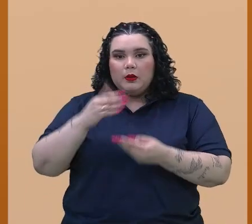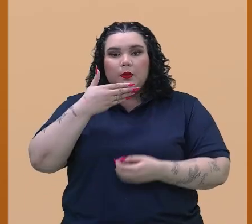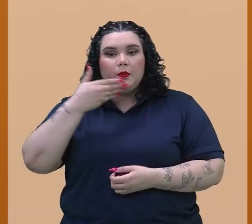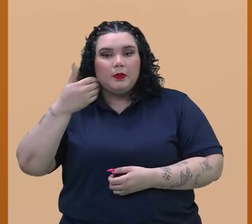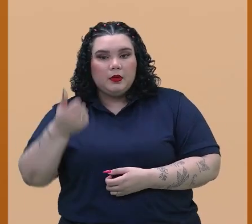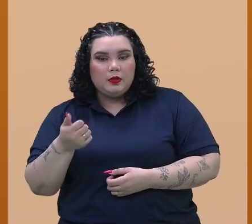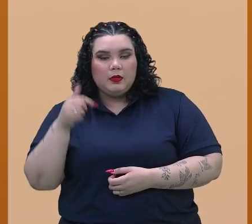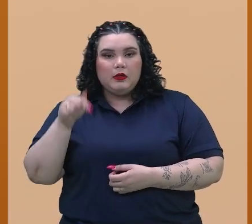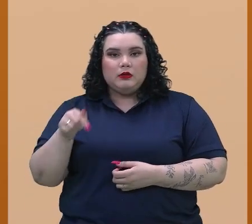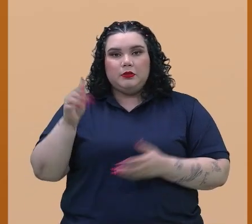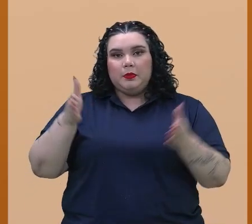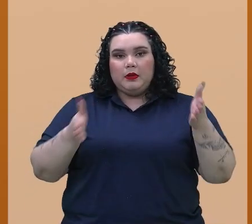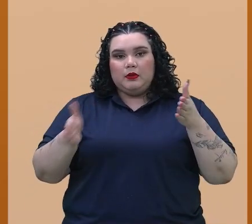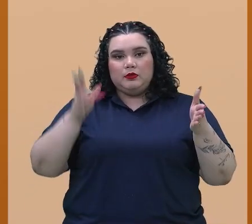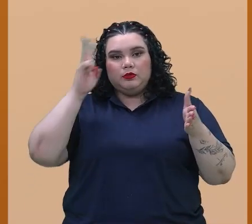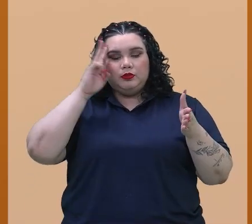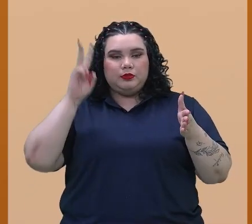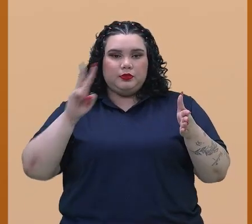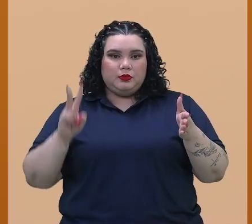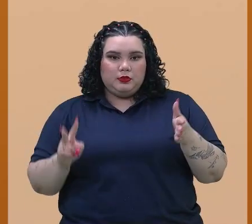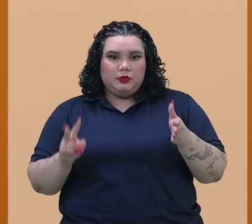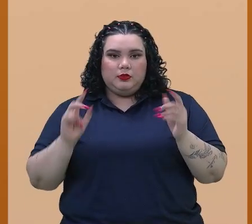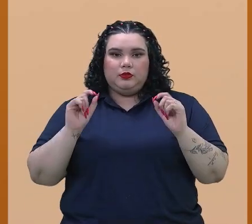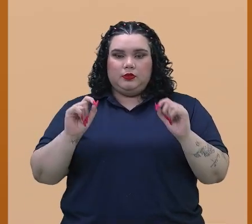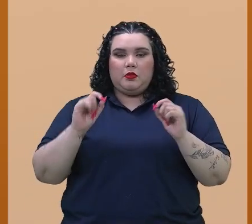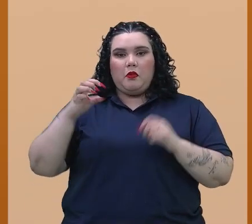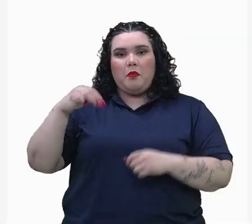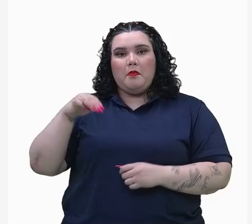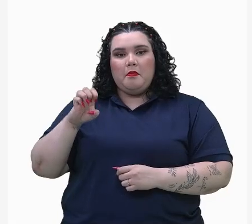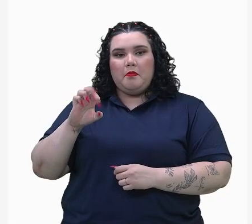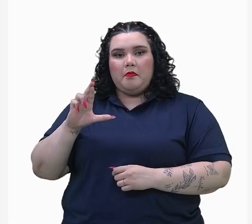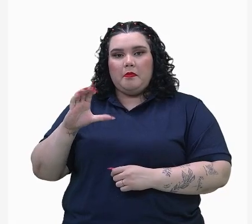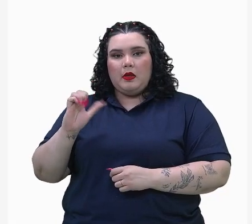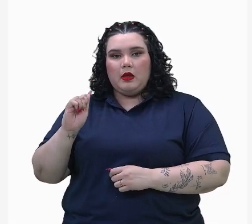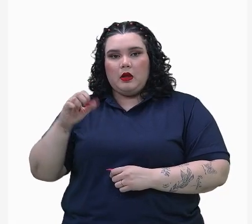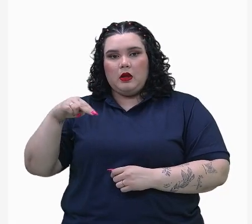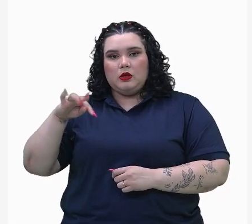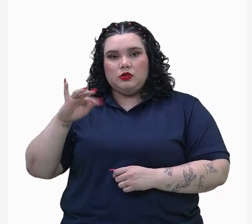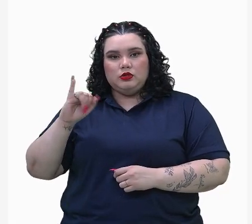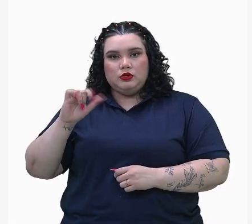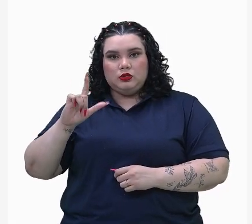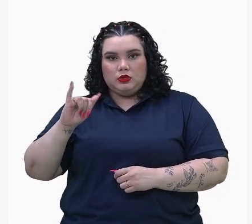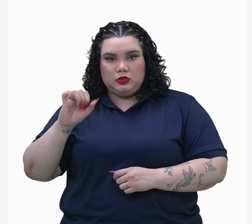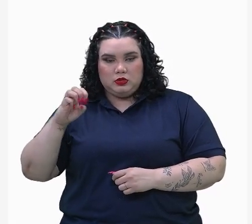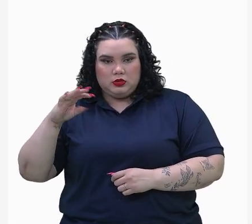momento histórico que é conhecido como o mercantilismo. Vamos adiante, vamos lá, gente.